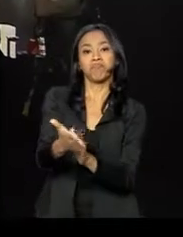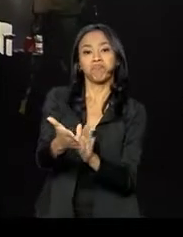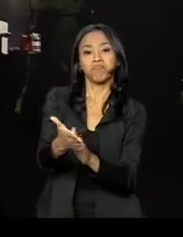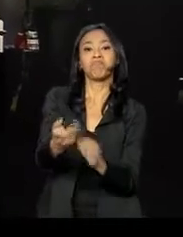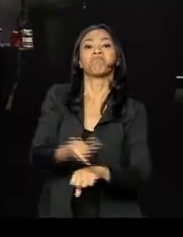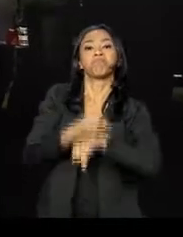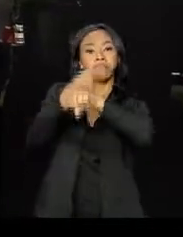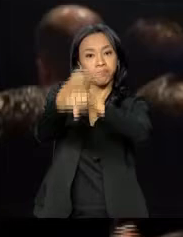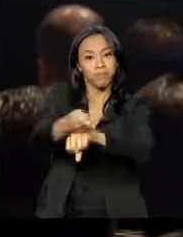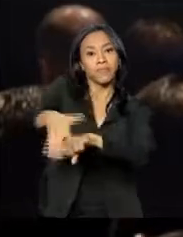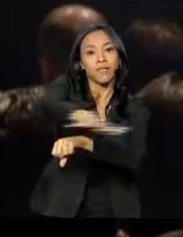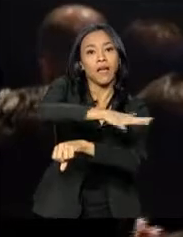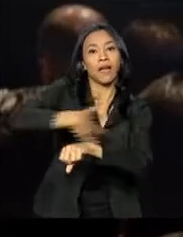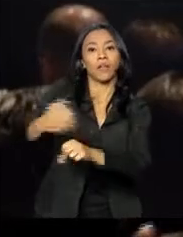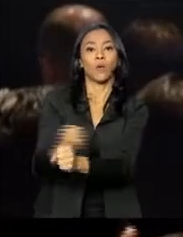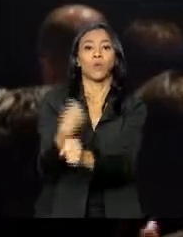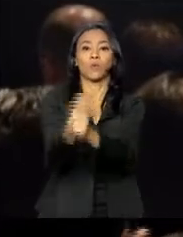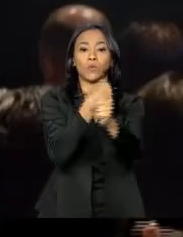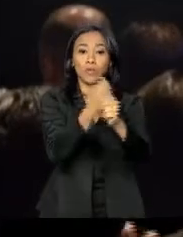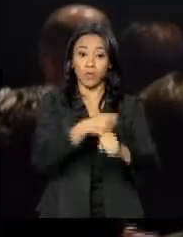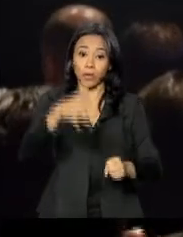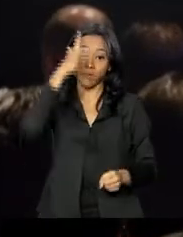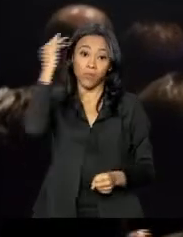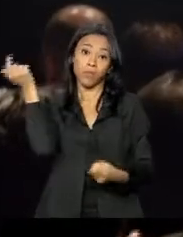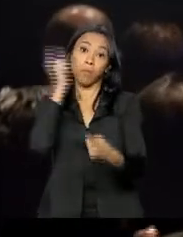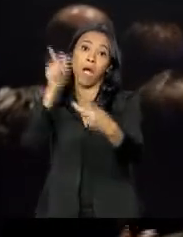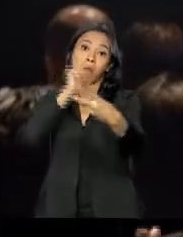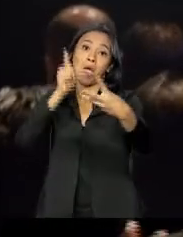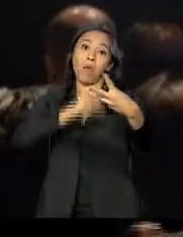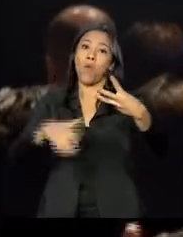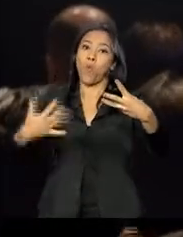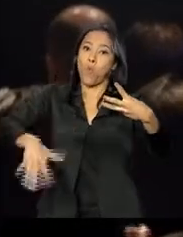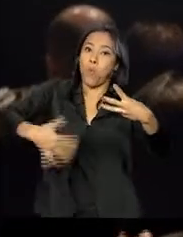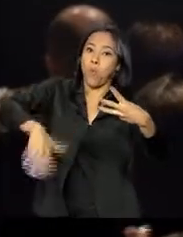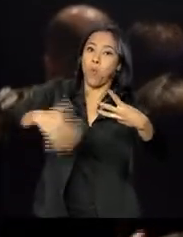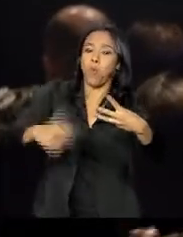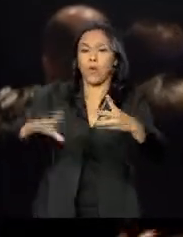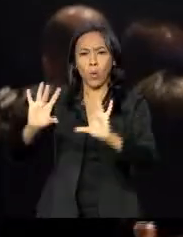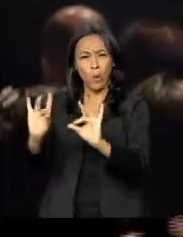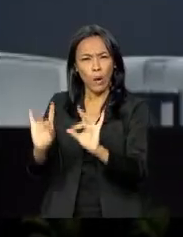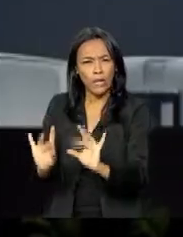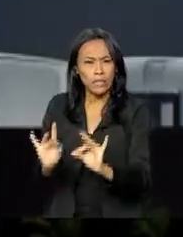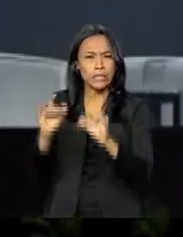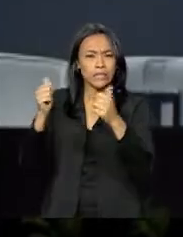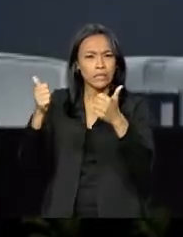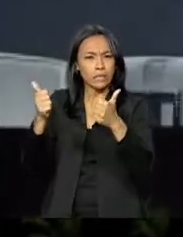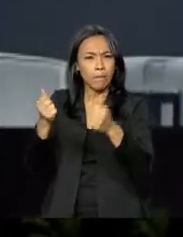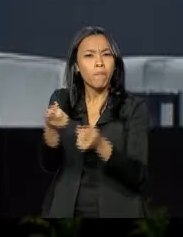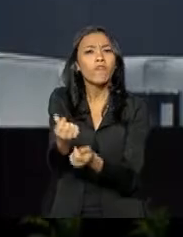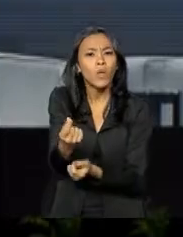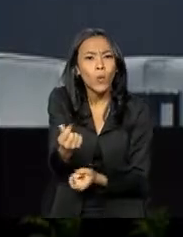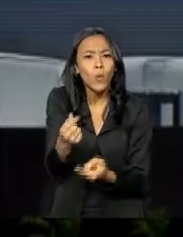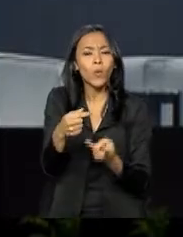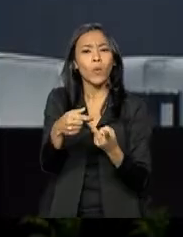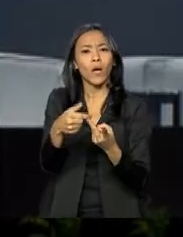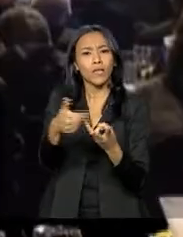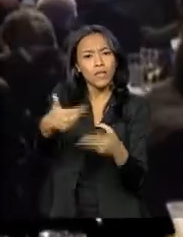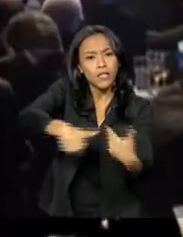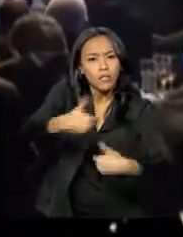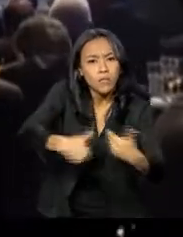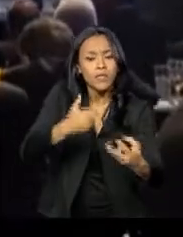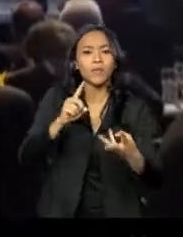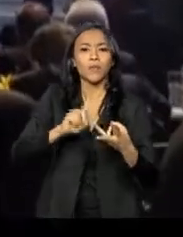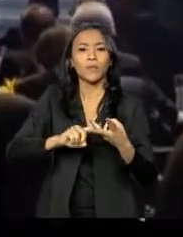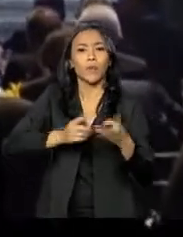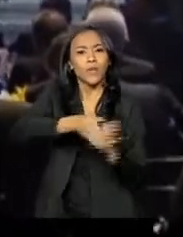setor da construção civil. Os vencedores se destacaram em avaliações de qualidade, preço, atendimento,